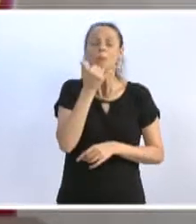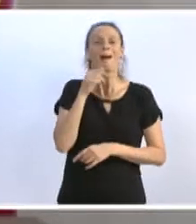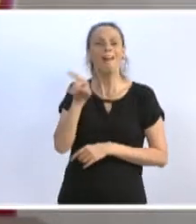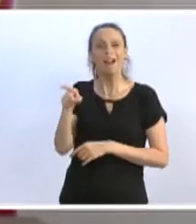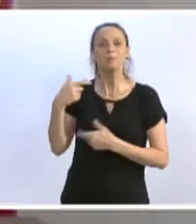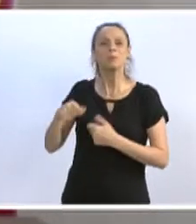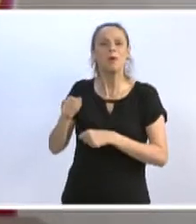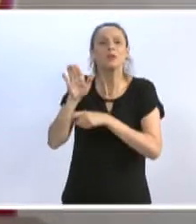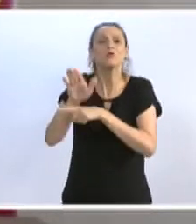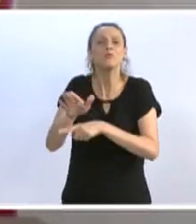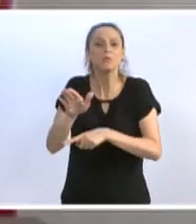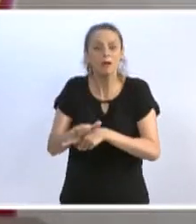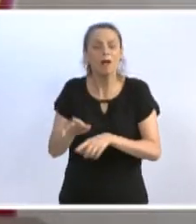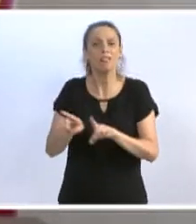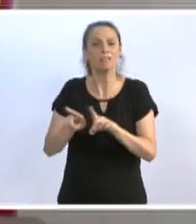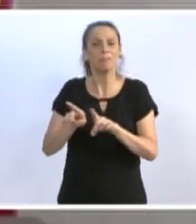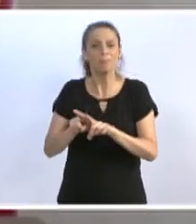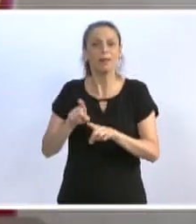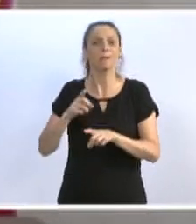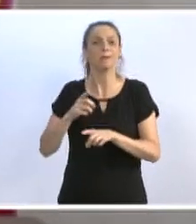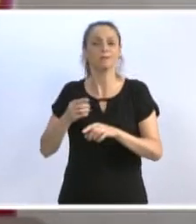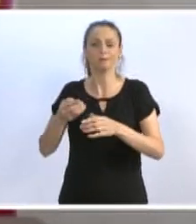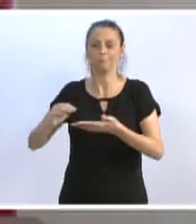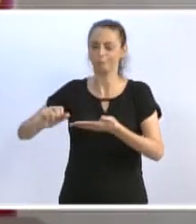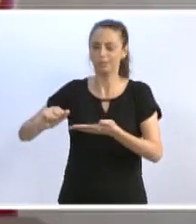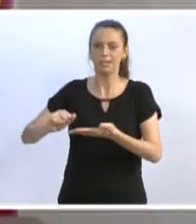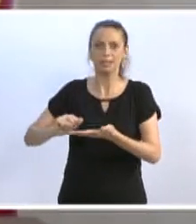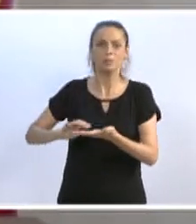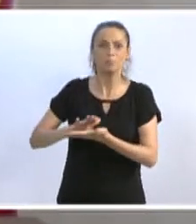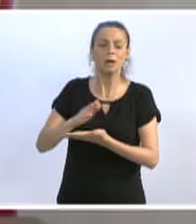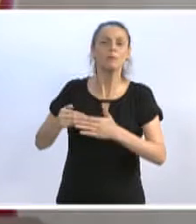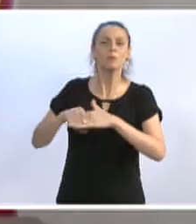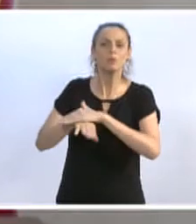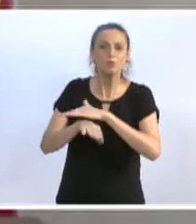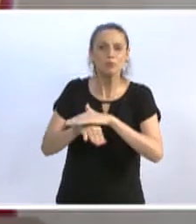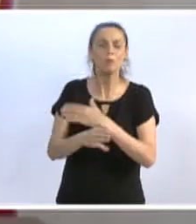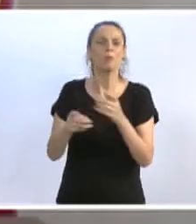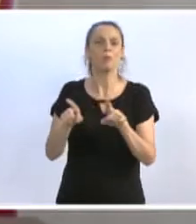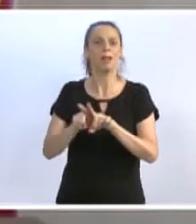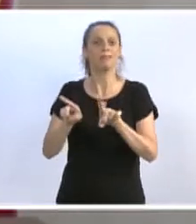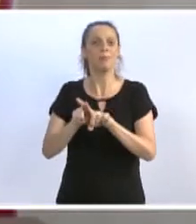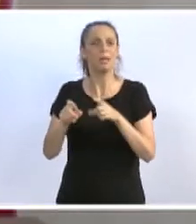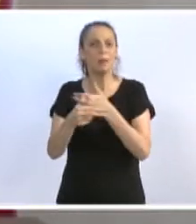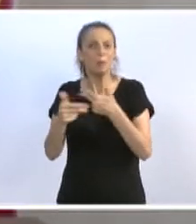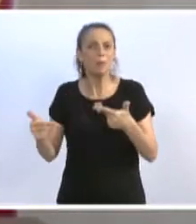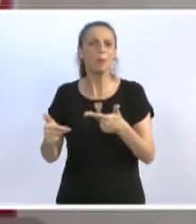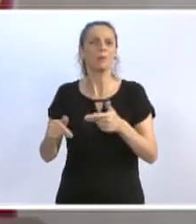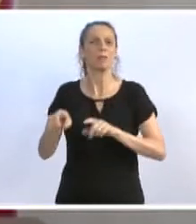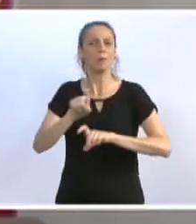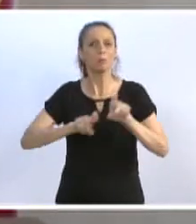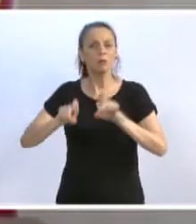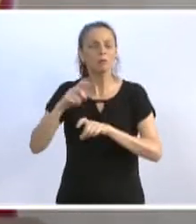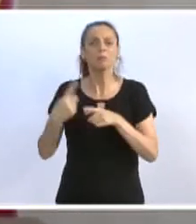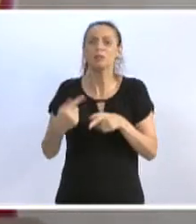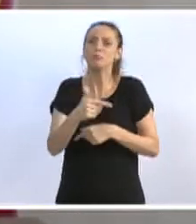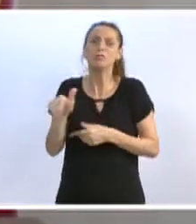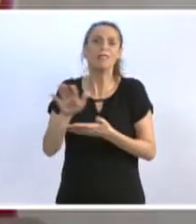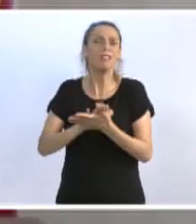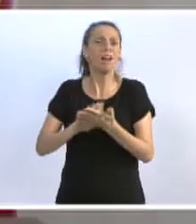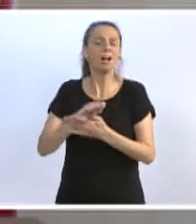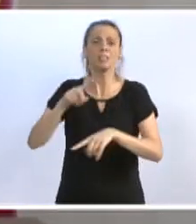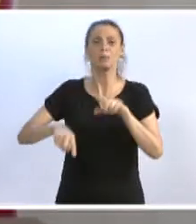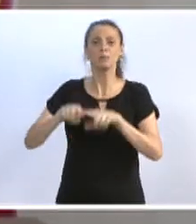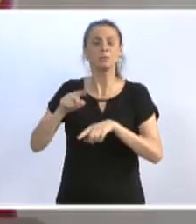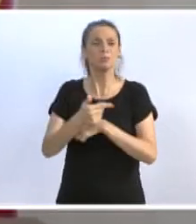nos cadastros por exemplo no loteamento dona edith nem isso não tinha disposição para o início dos trabalhos na comunidade não possui material